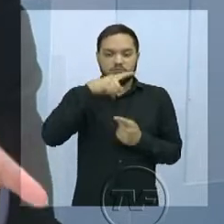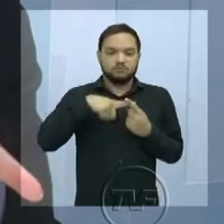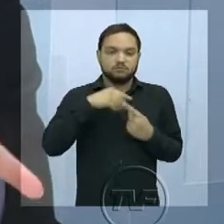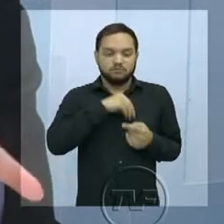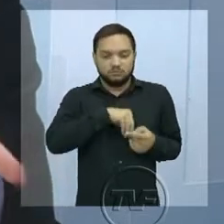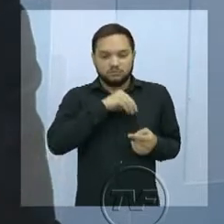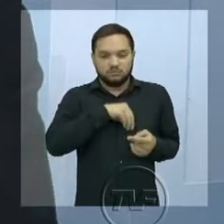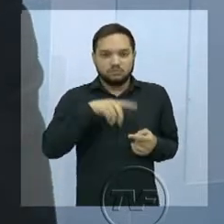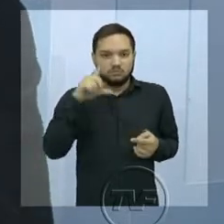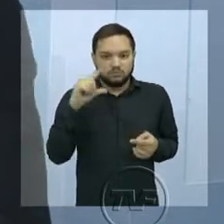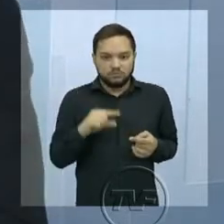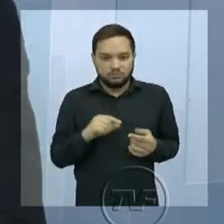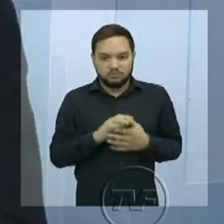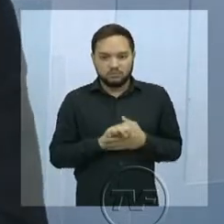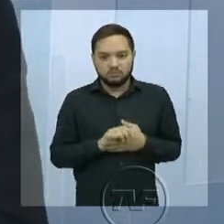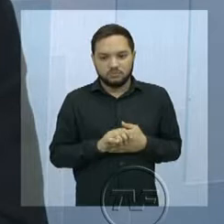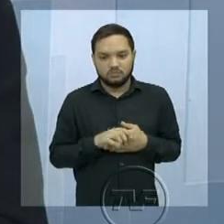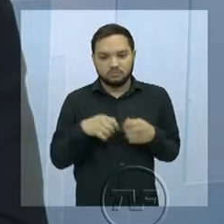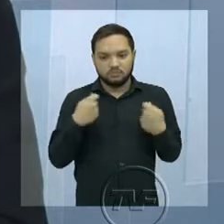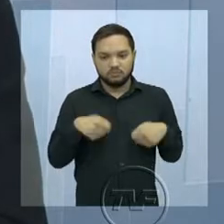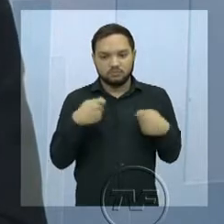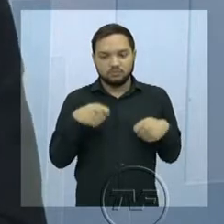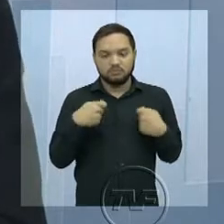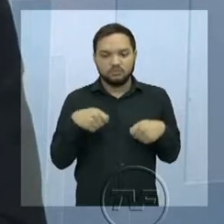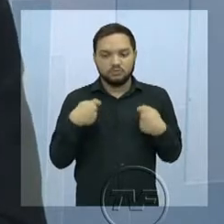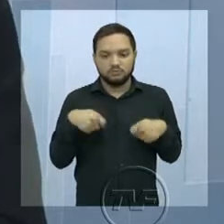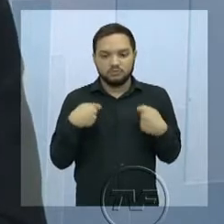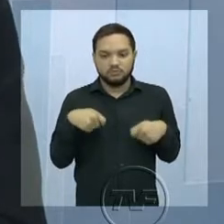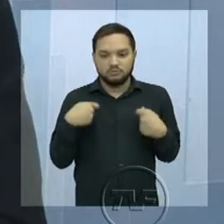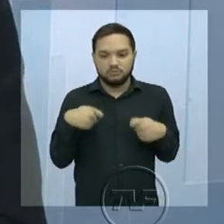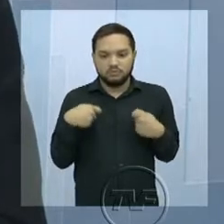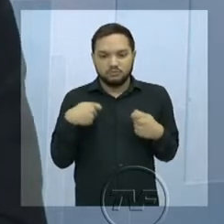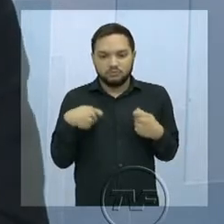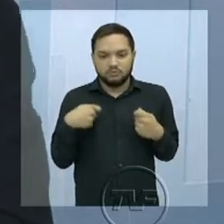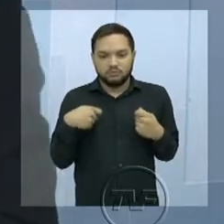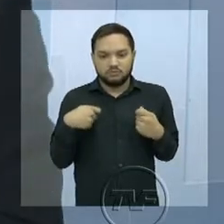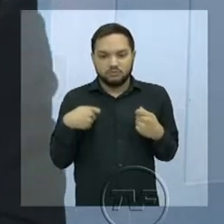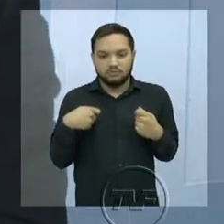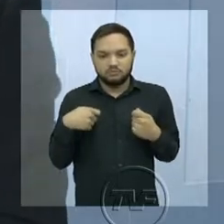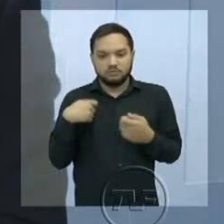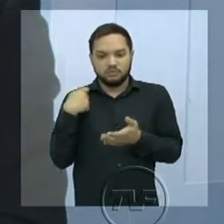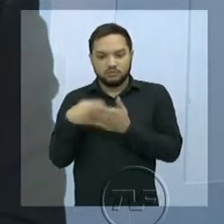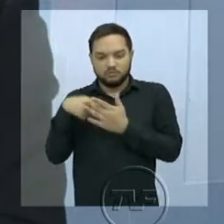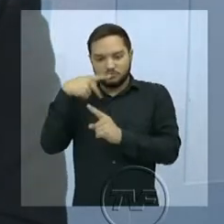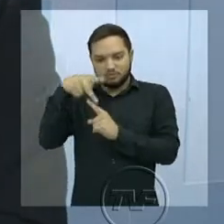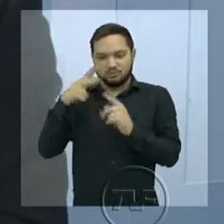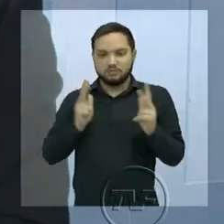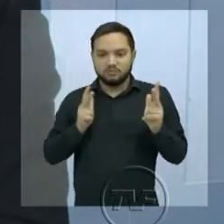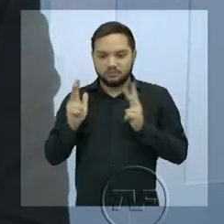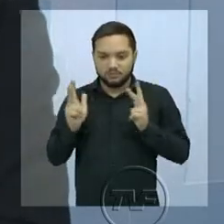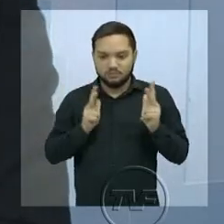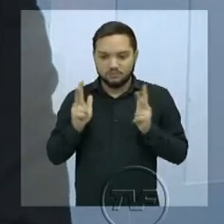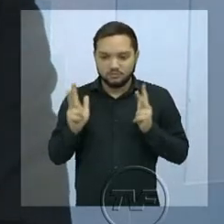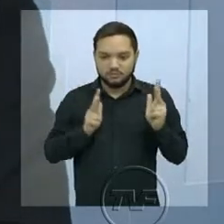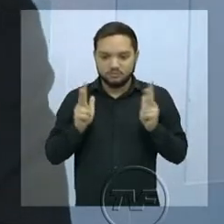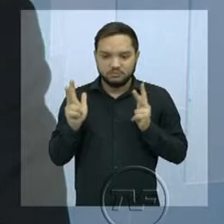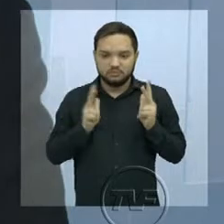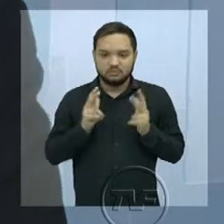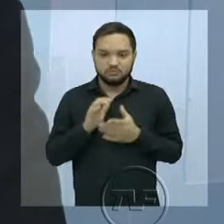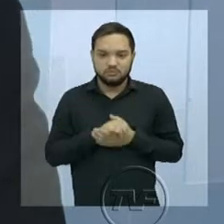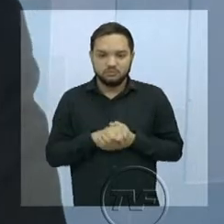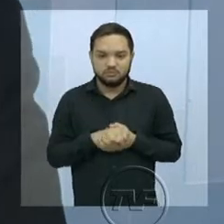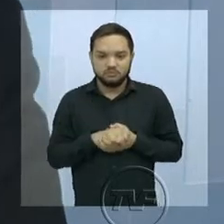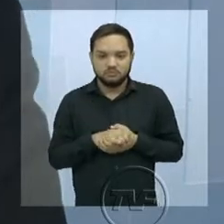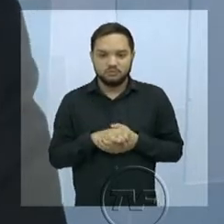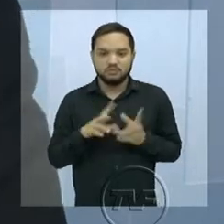na contribuição pública, ele vai ter que correr para uma contribuição privada. Aí você lembrou bem o caso da Argentina e